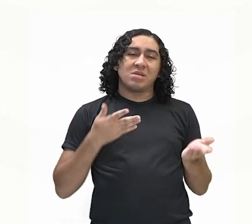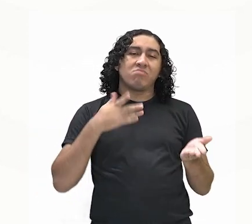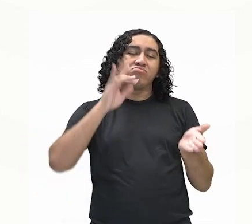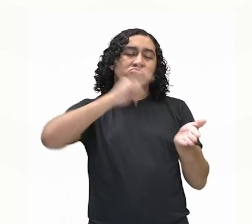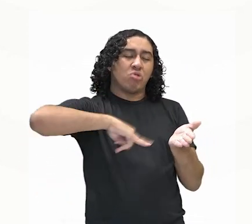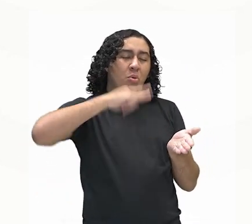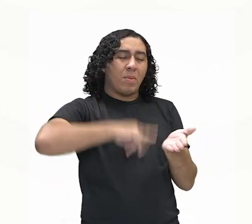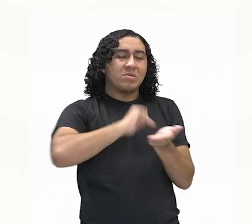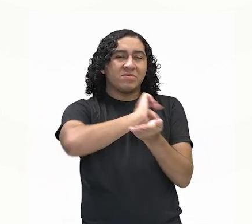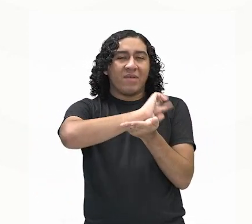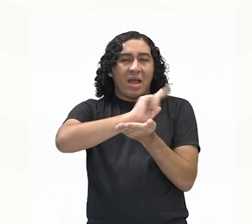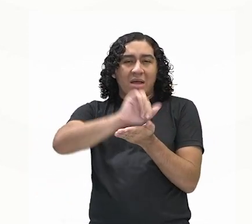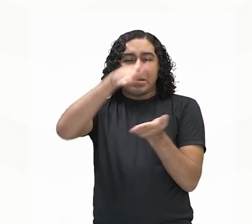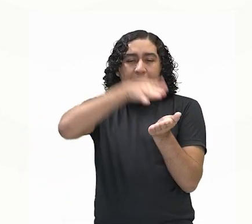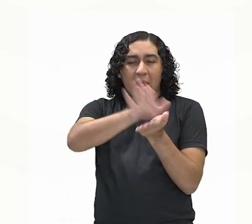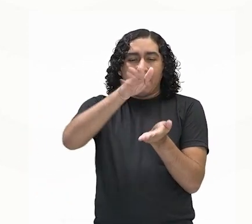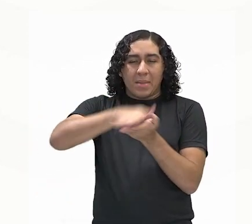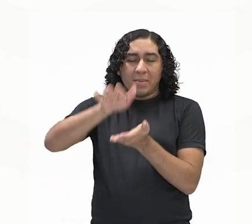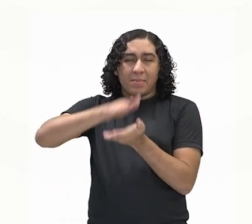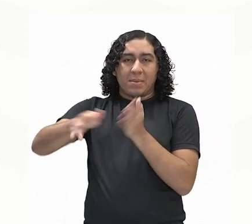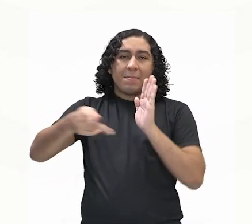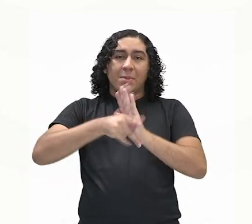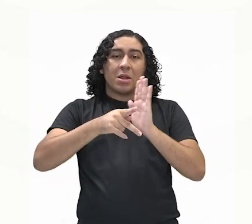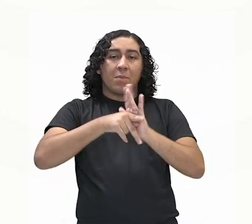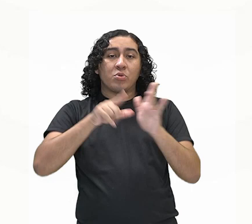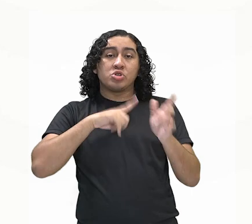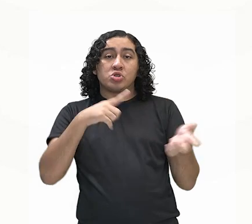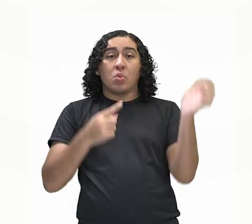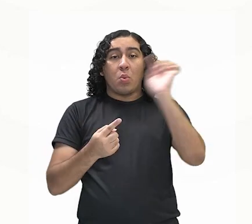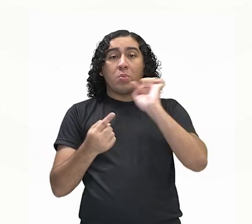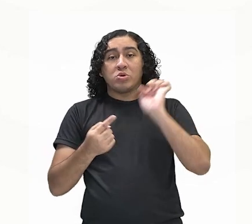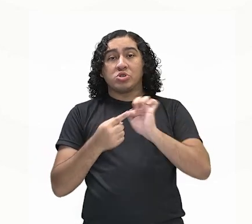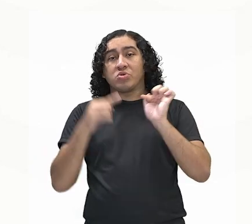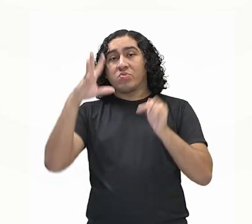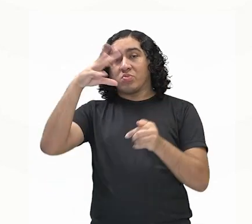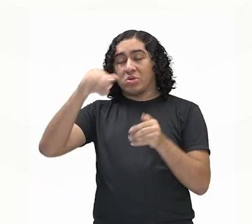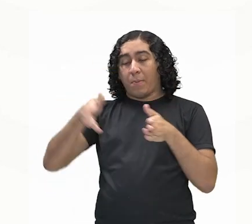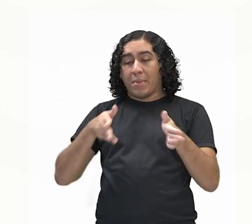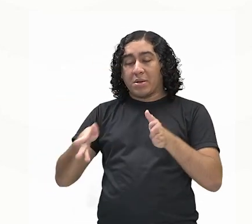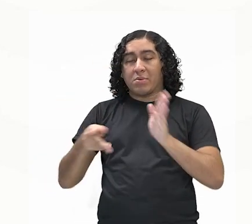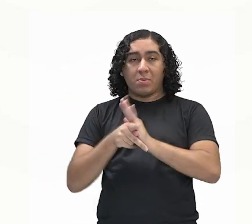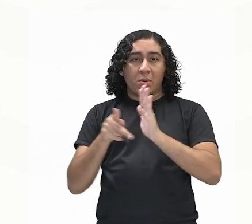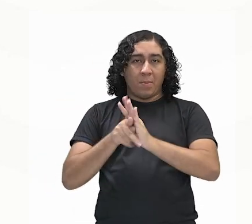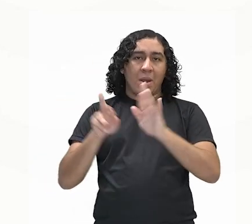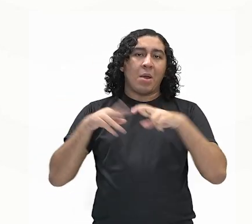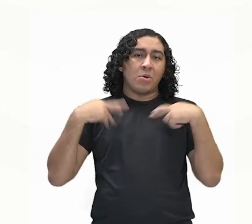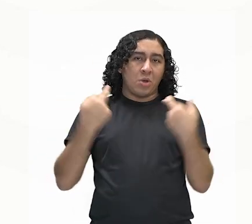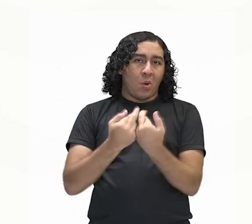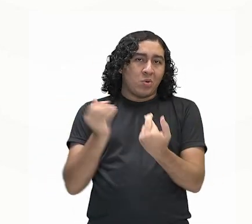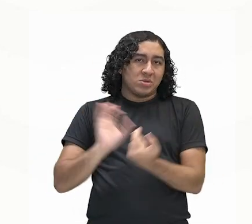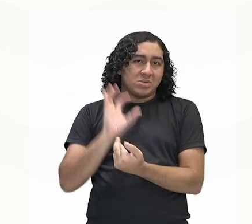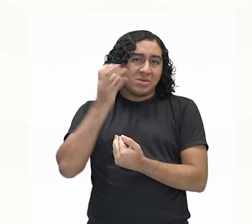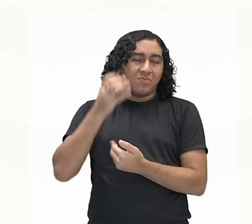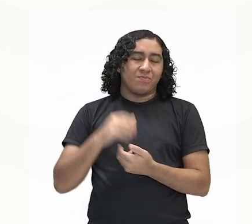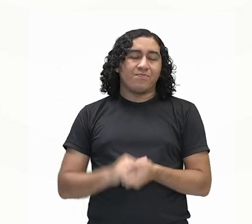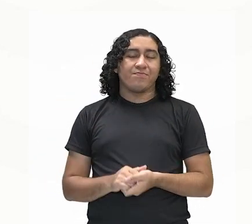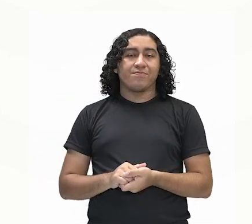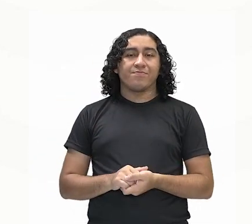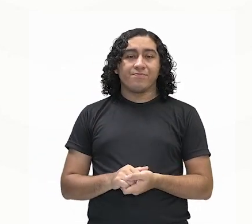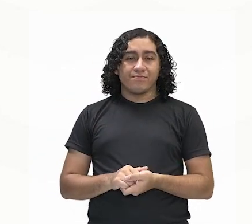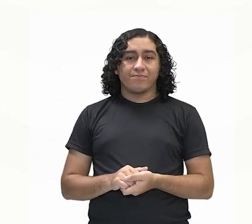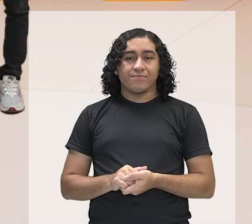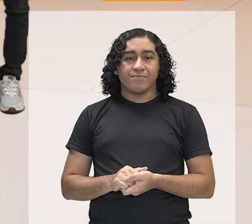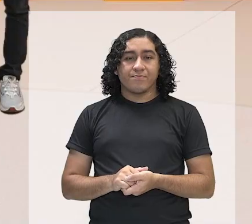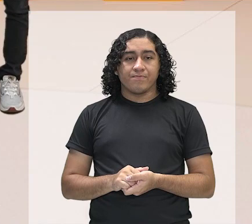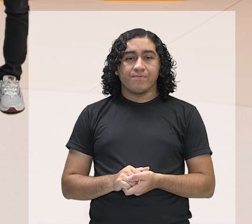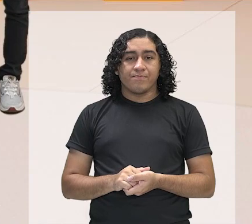foram produzidos a partir dos objetivos traçados durante essa conferência. Por falar em objetivos, eu tenho